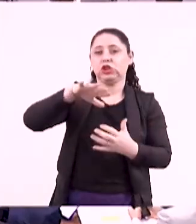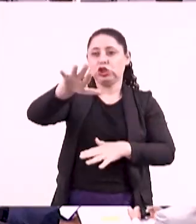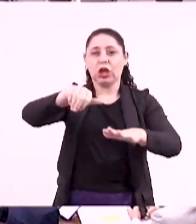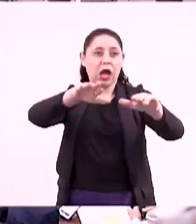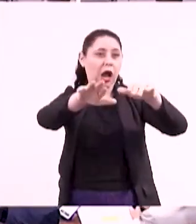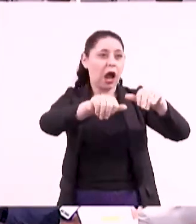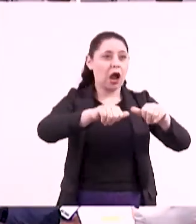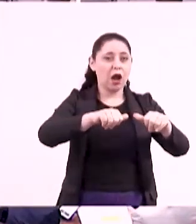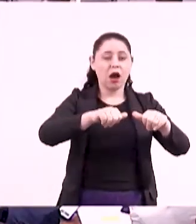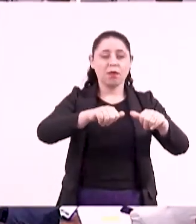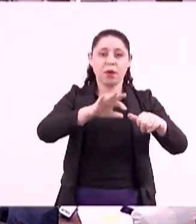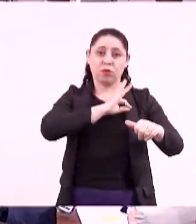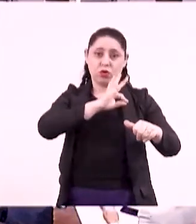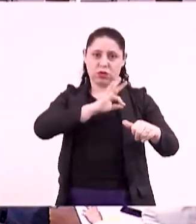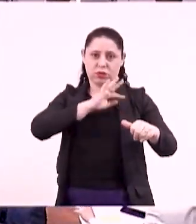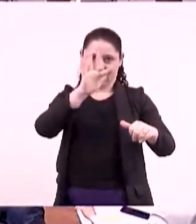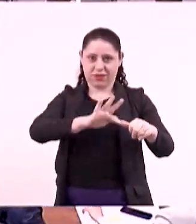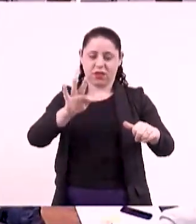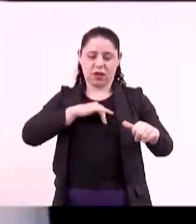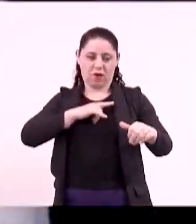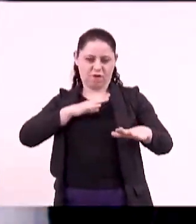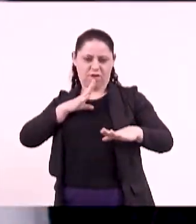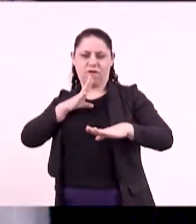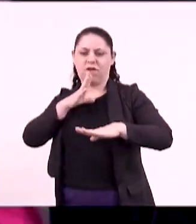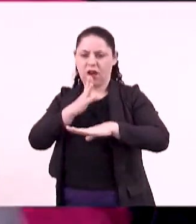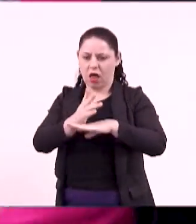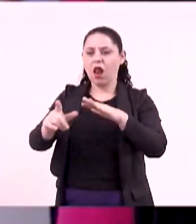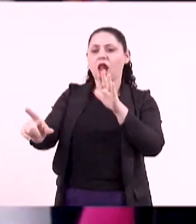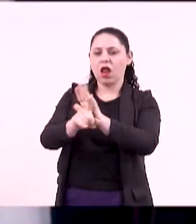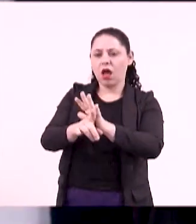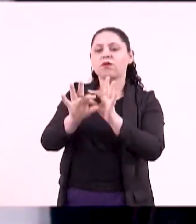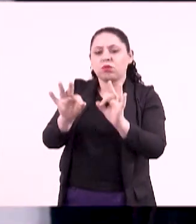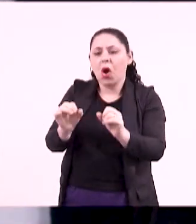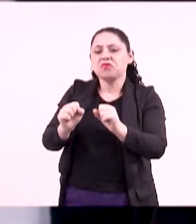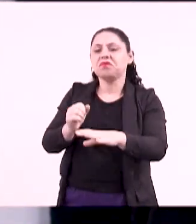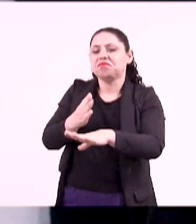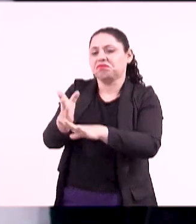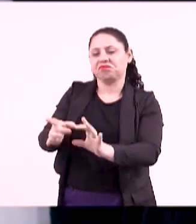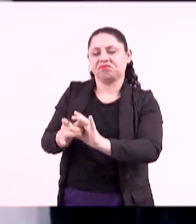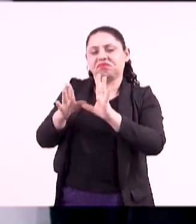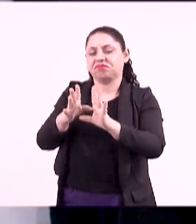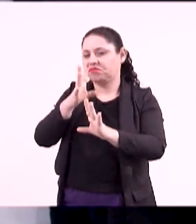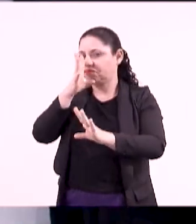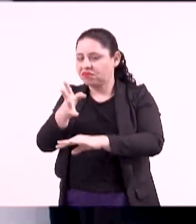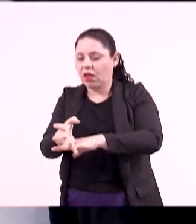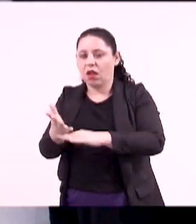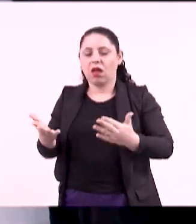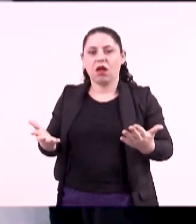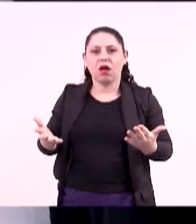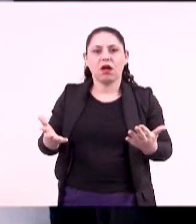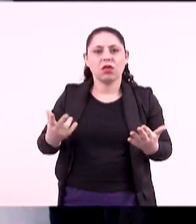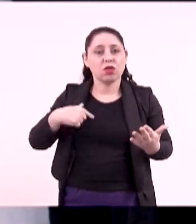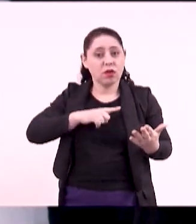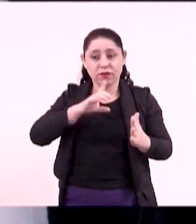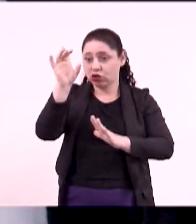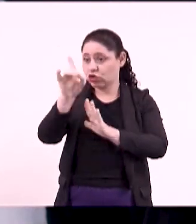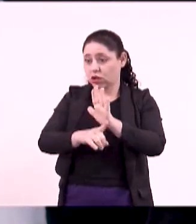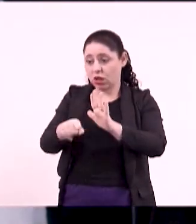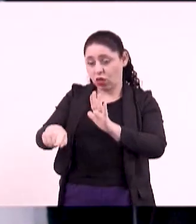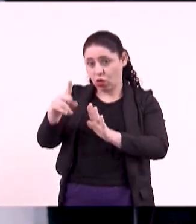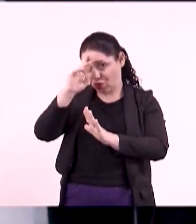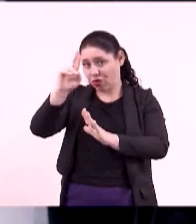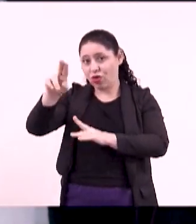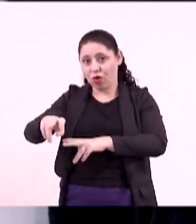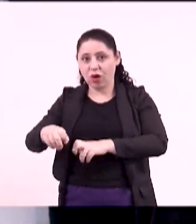Força Nacional, que vai lá na propriedade e legitima a invasão. Quer dizer, nós não vamos dar o direito